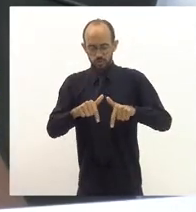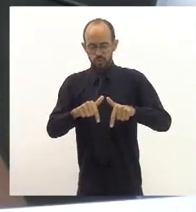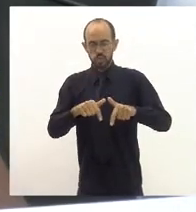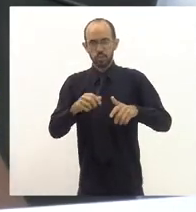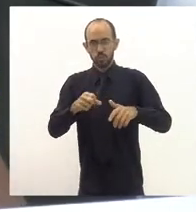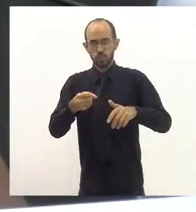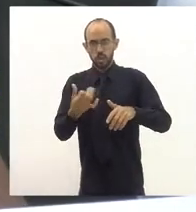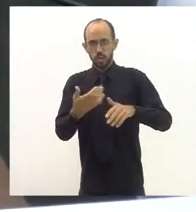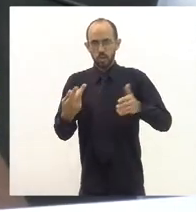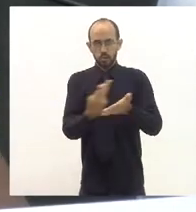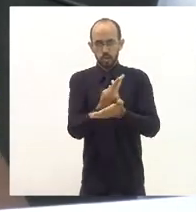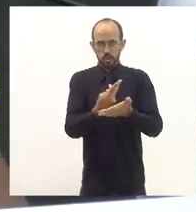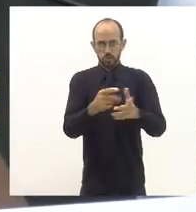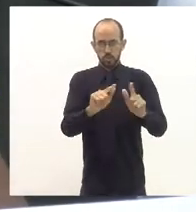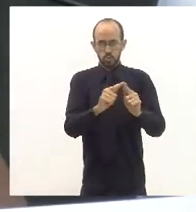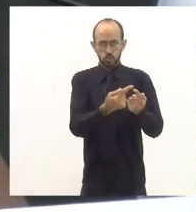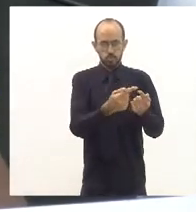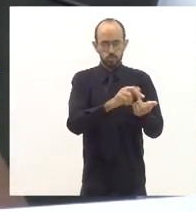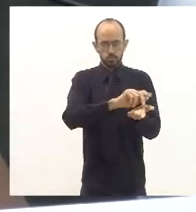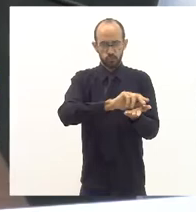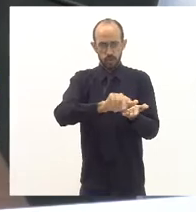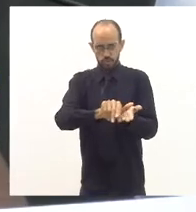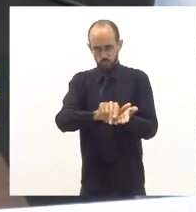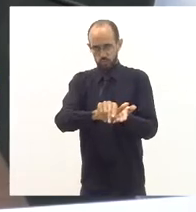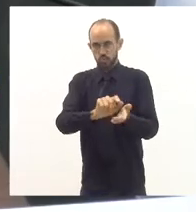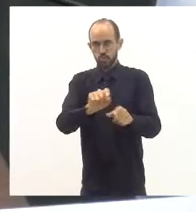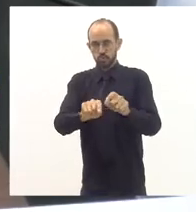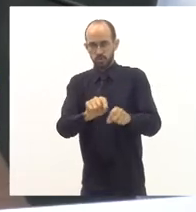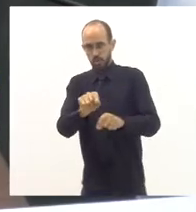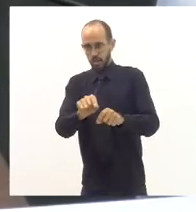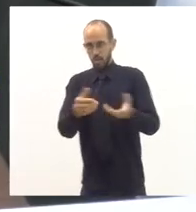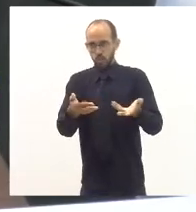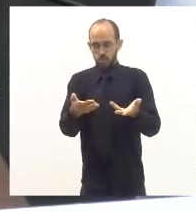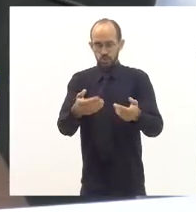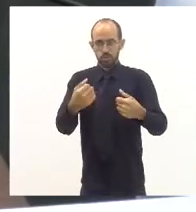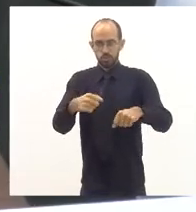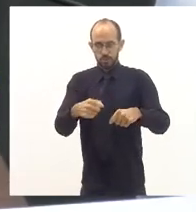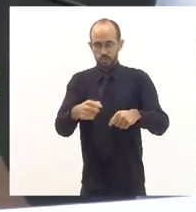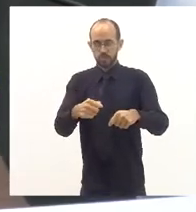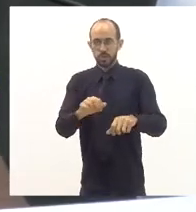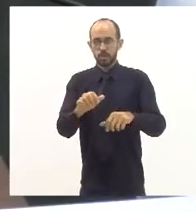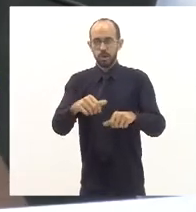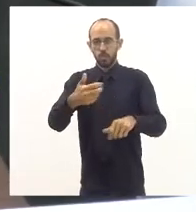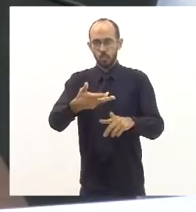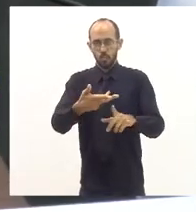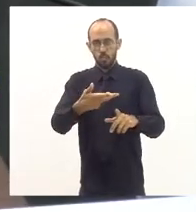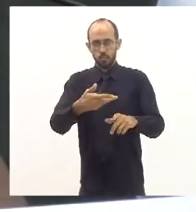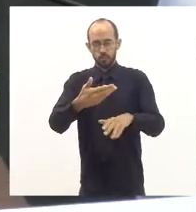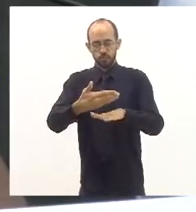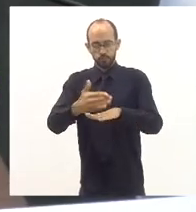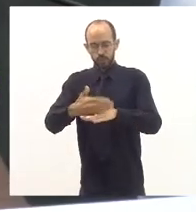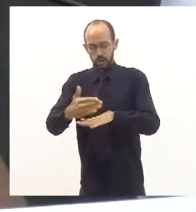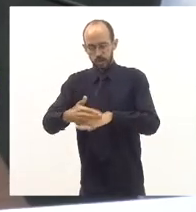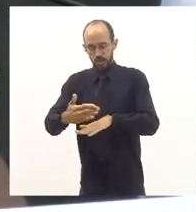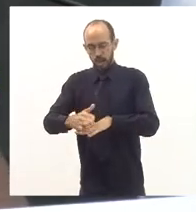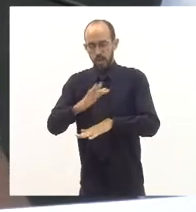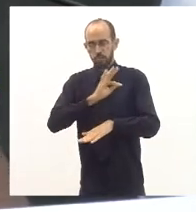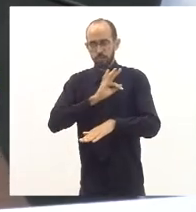ocorrências com grupos diversos. Hoje eu preciso qualificar o meu policial para ele atender o público